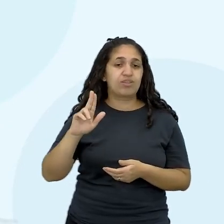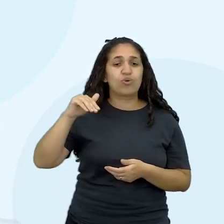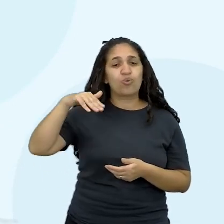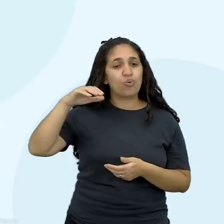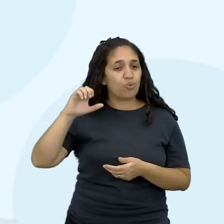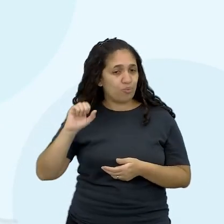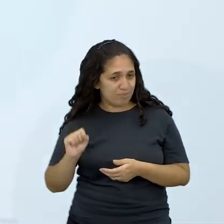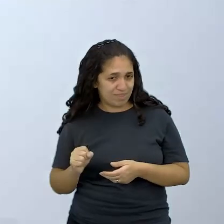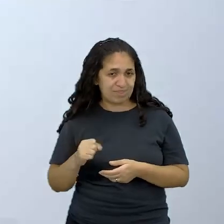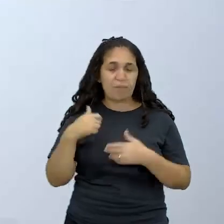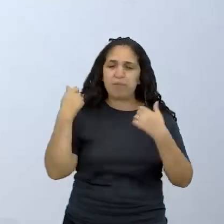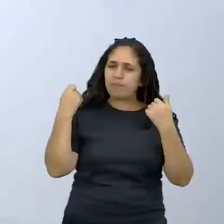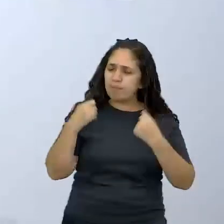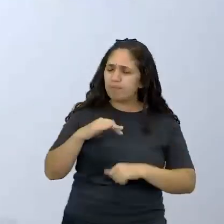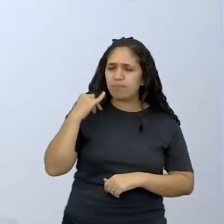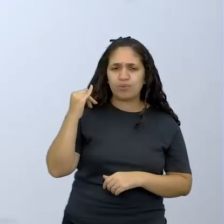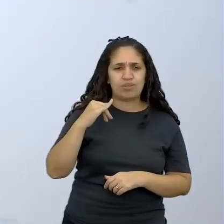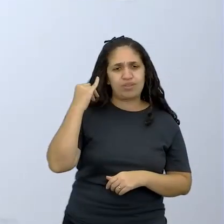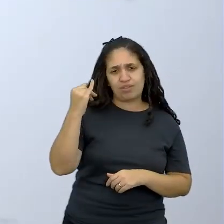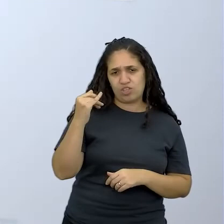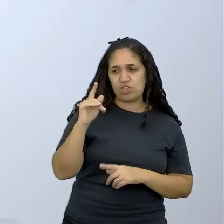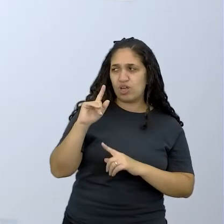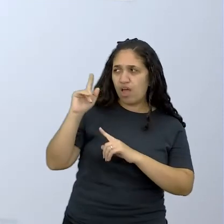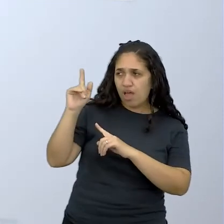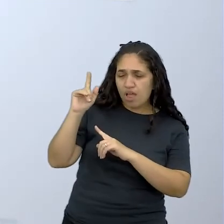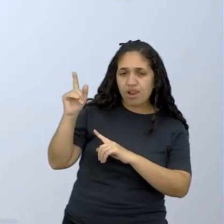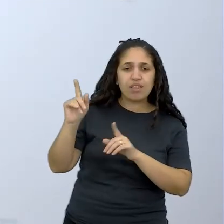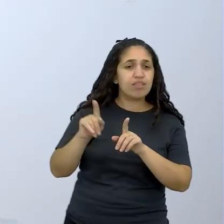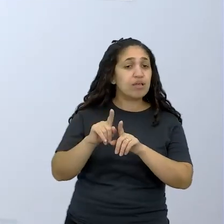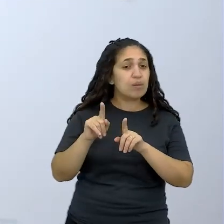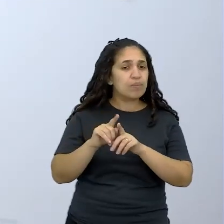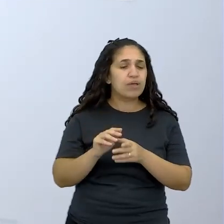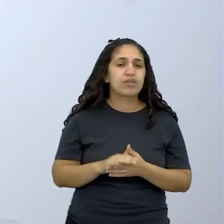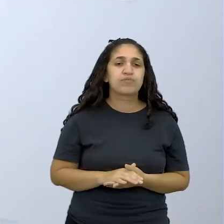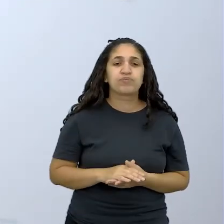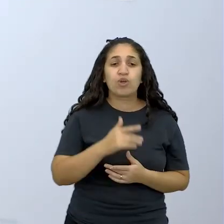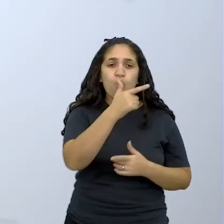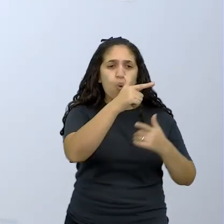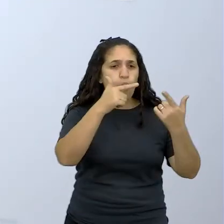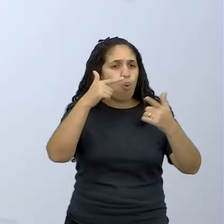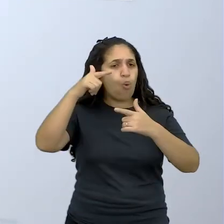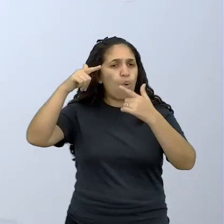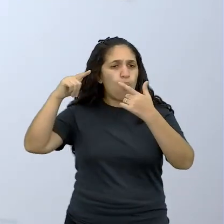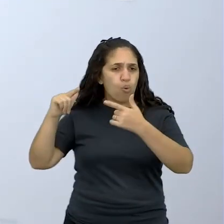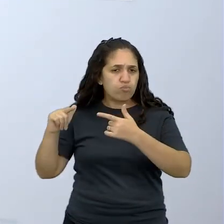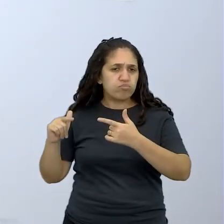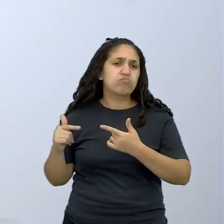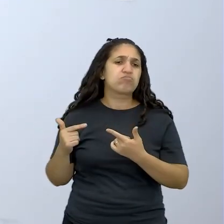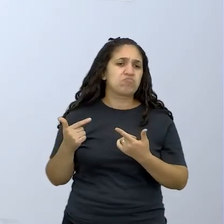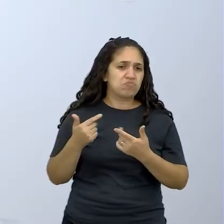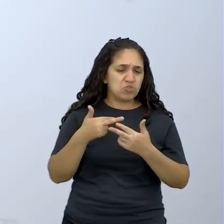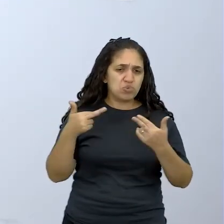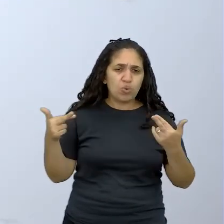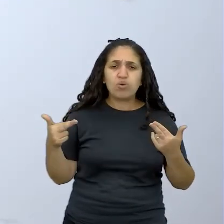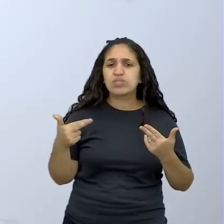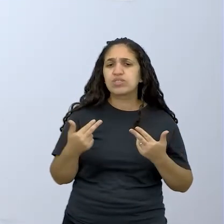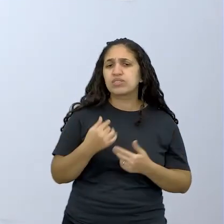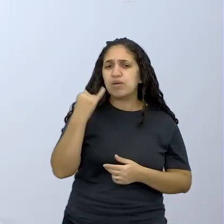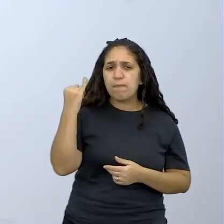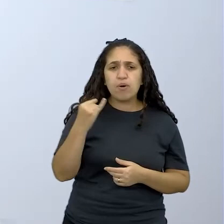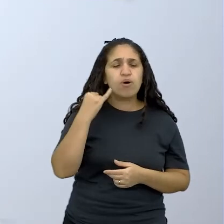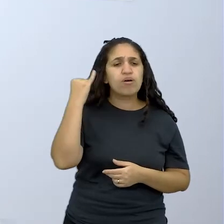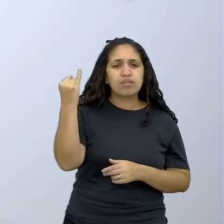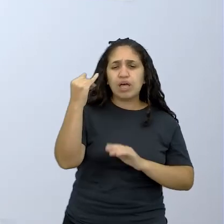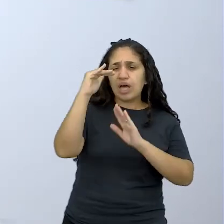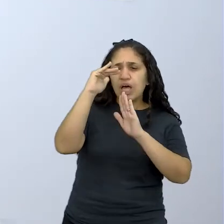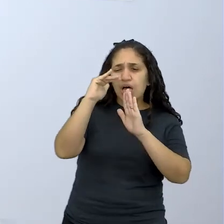legumes, porque ele também vai ser uma fonte rica de outros íons, de sais minerais, que vão